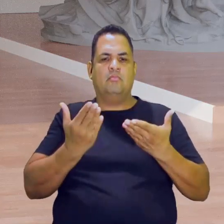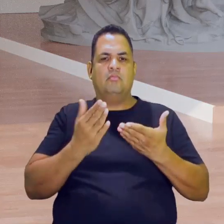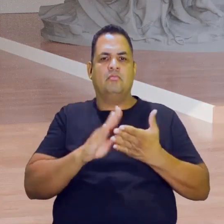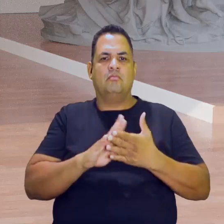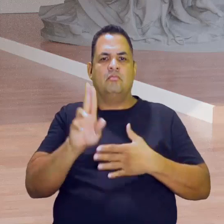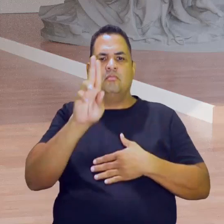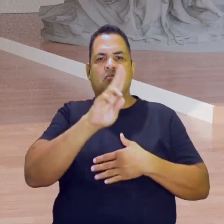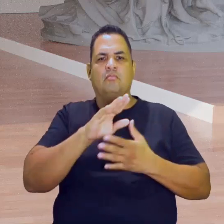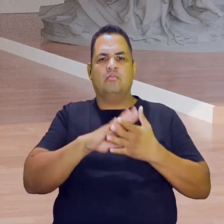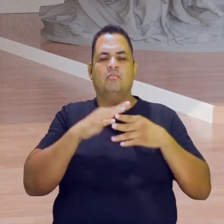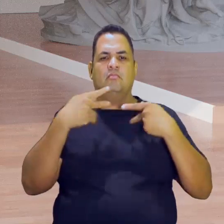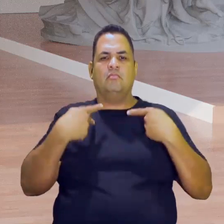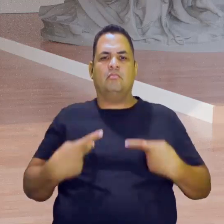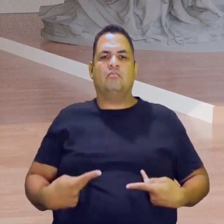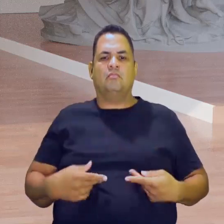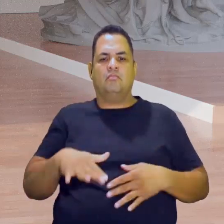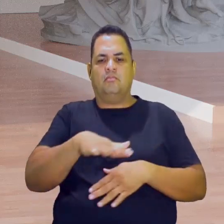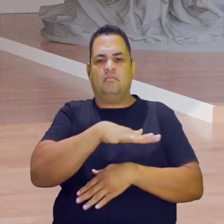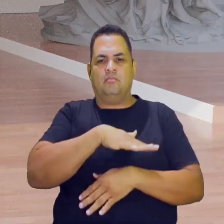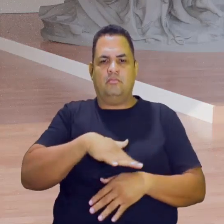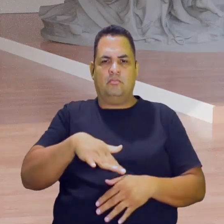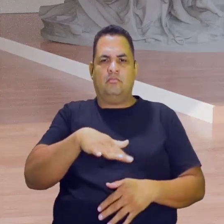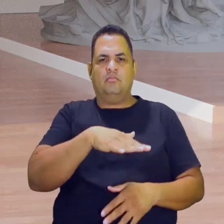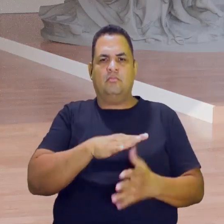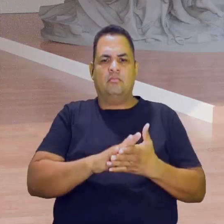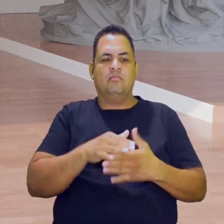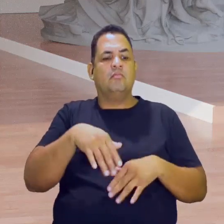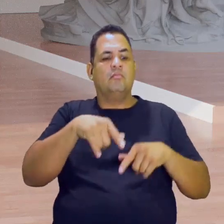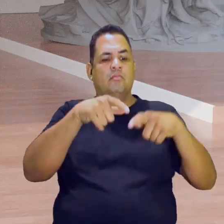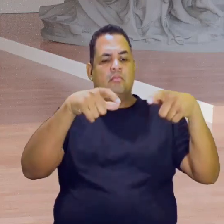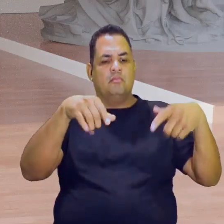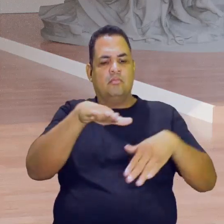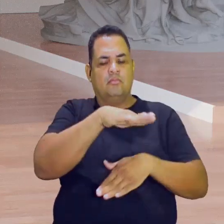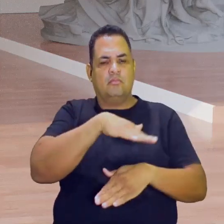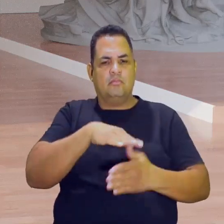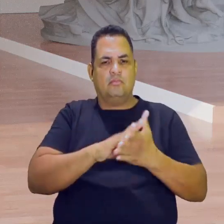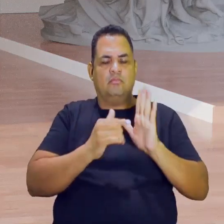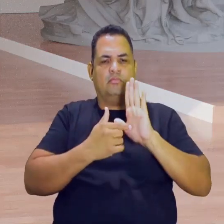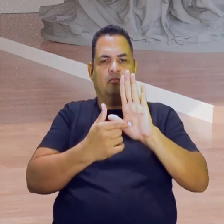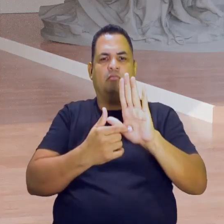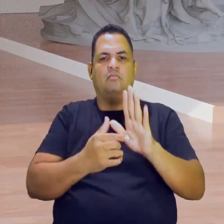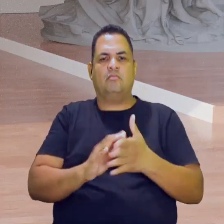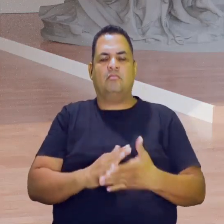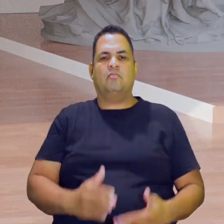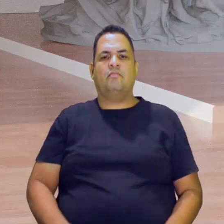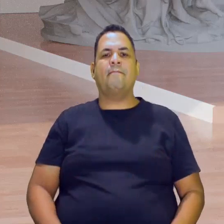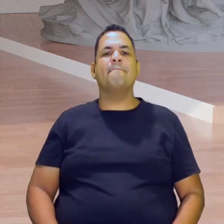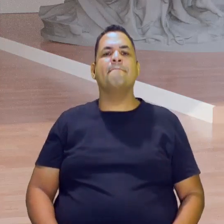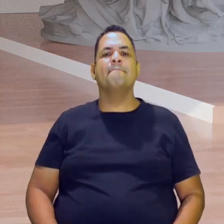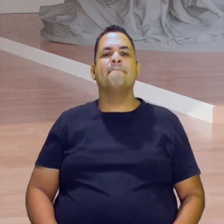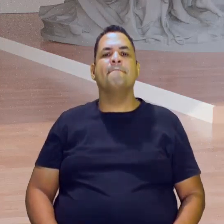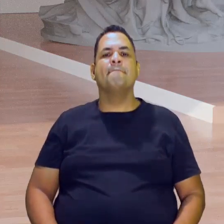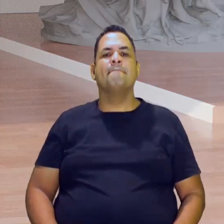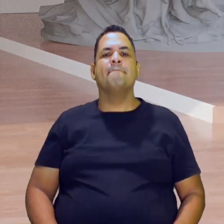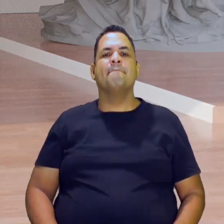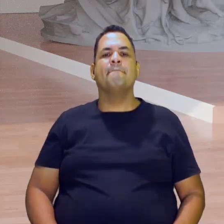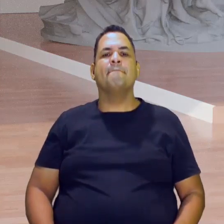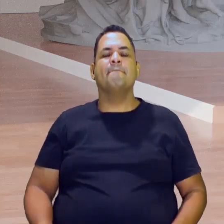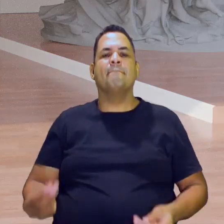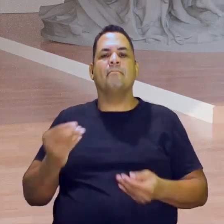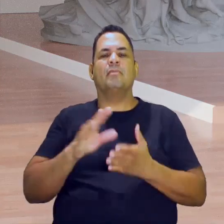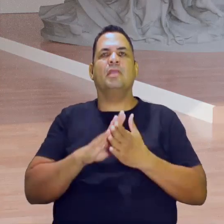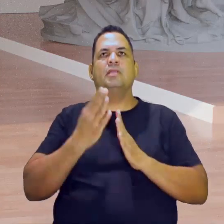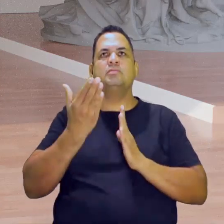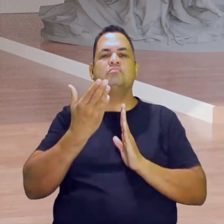usar o seu corpo e um espaço, né, um cenário, para representar ali aquele conteúdo. Por